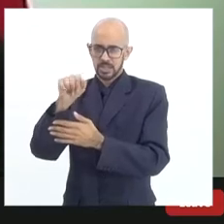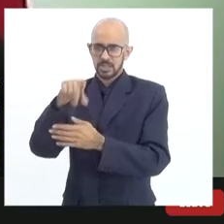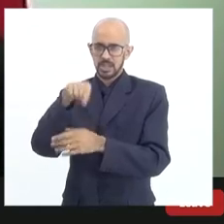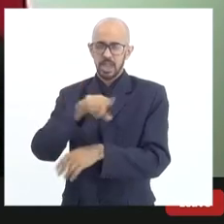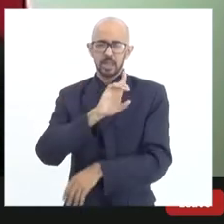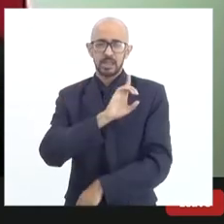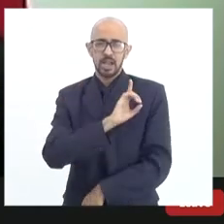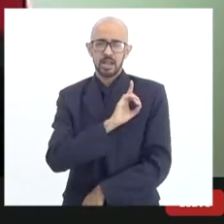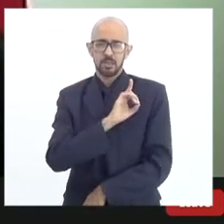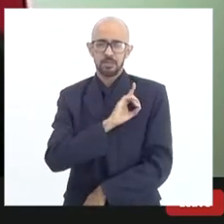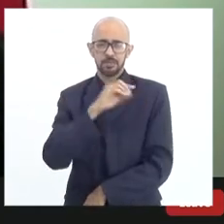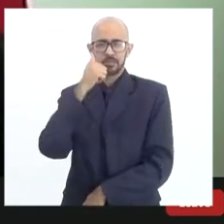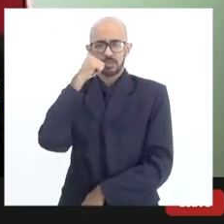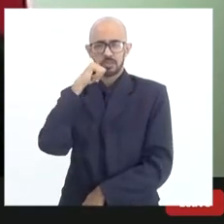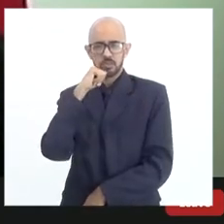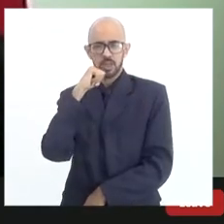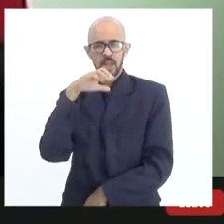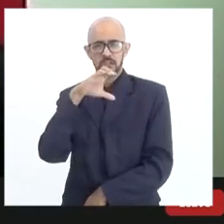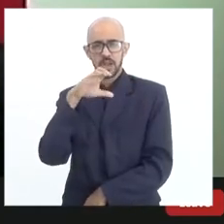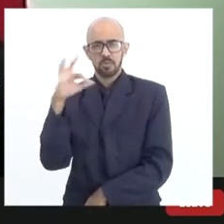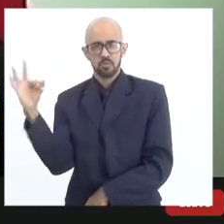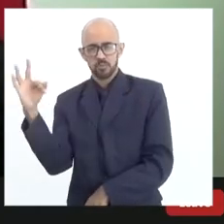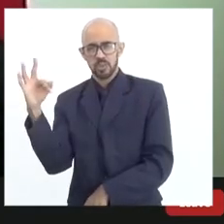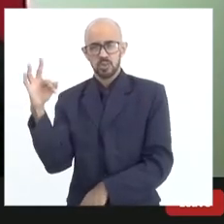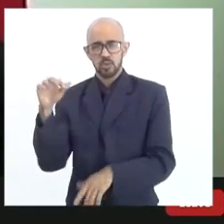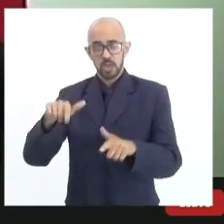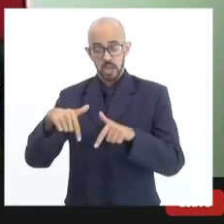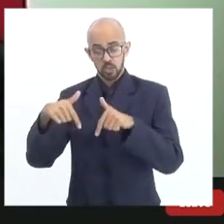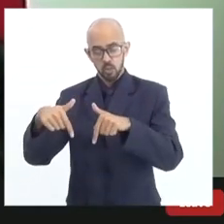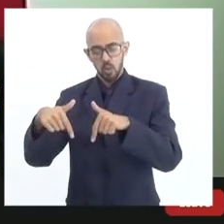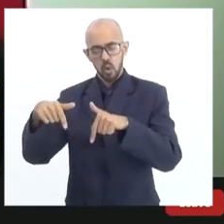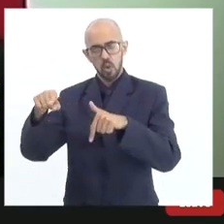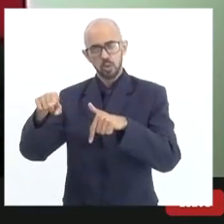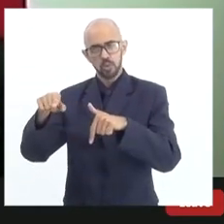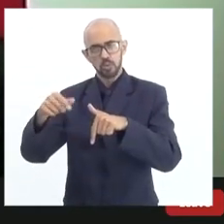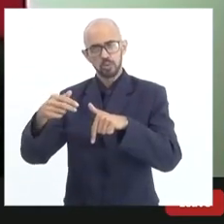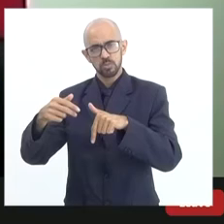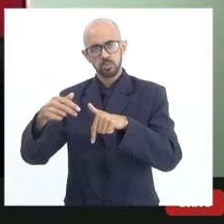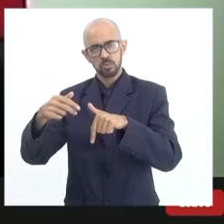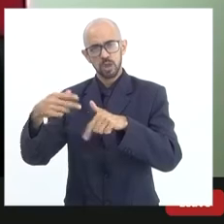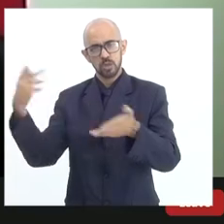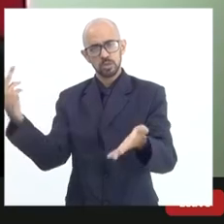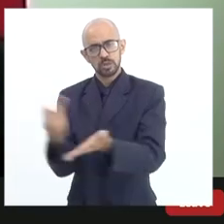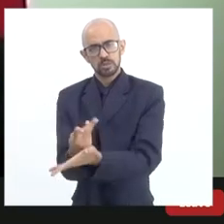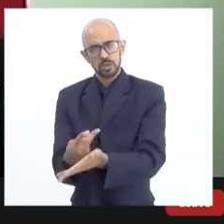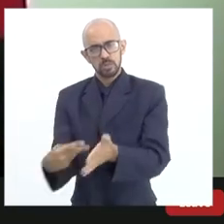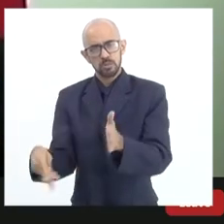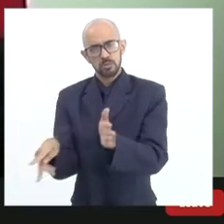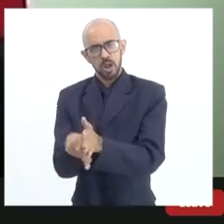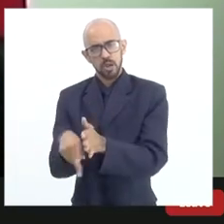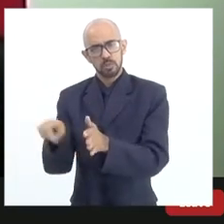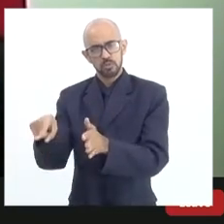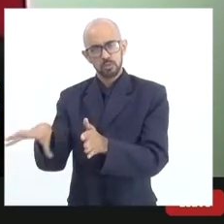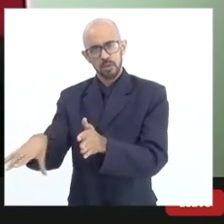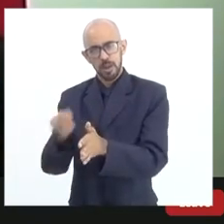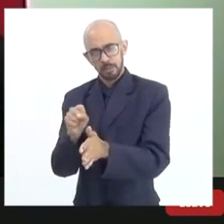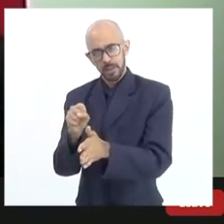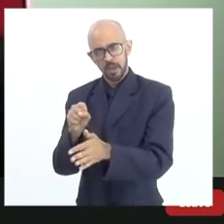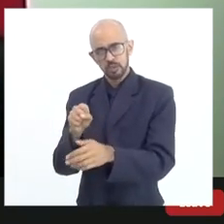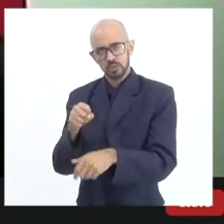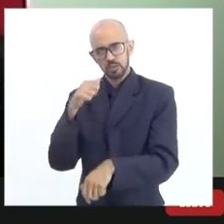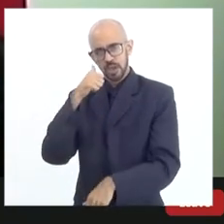Frio, que atuou num caso específico, né, da apropriação de uma criança, de